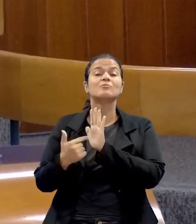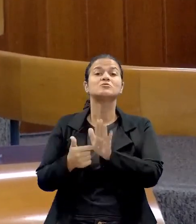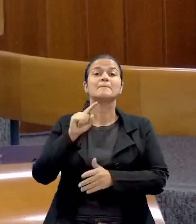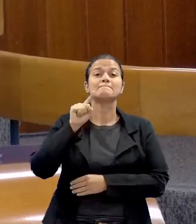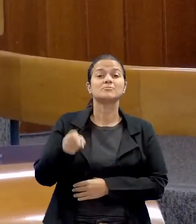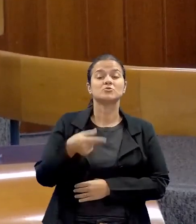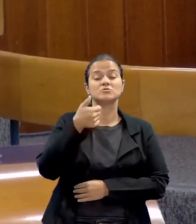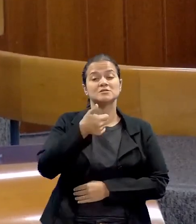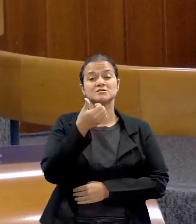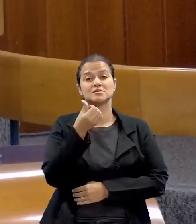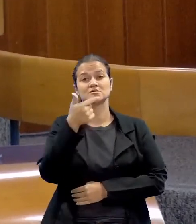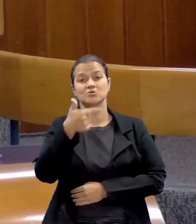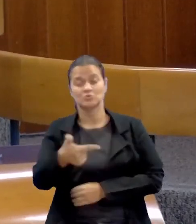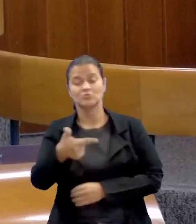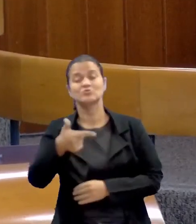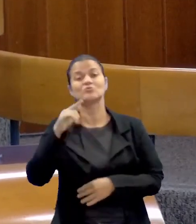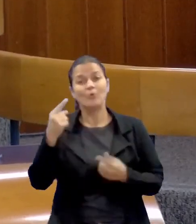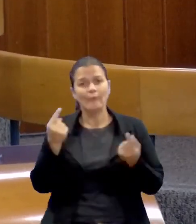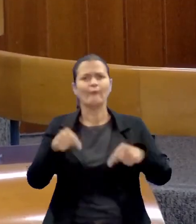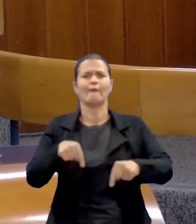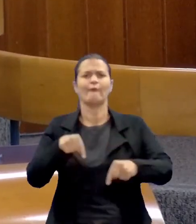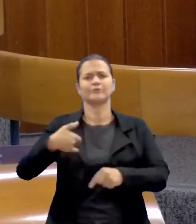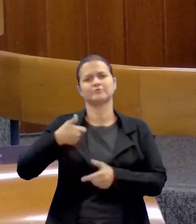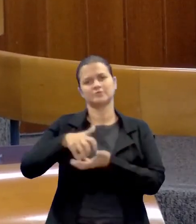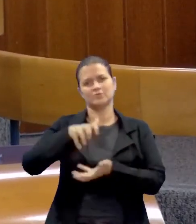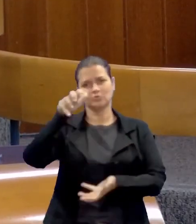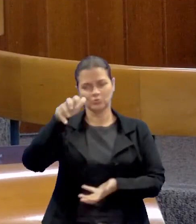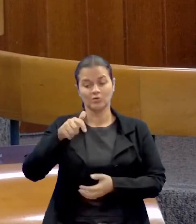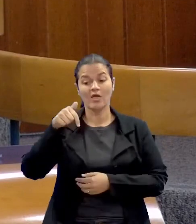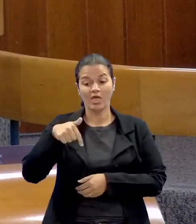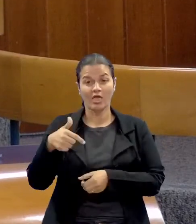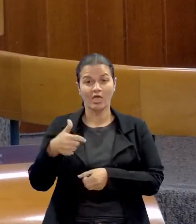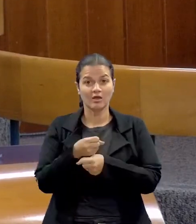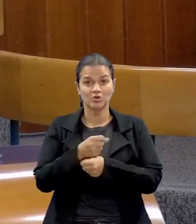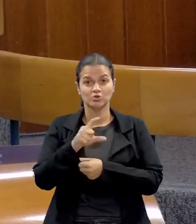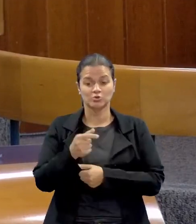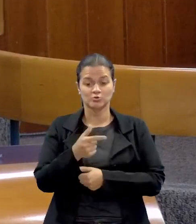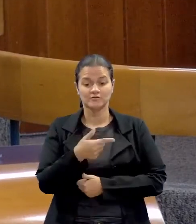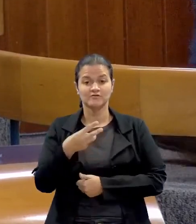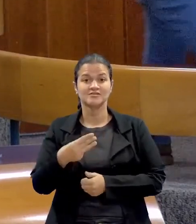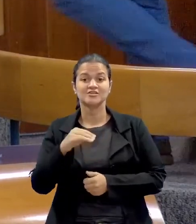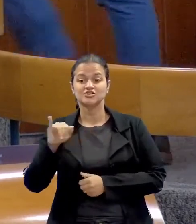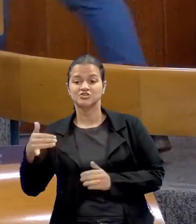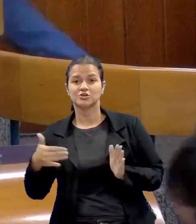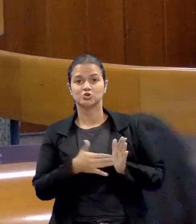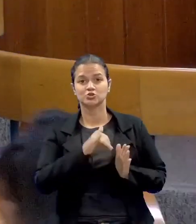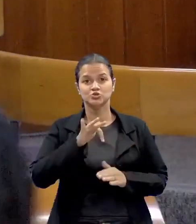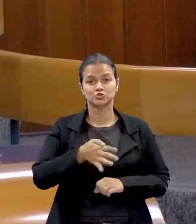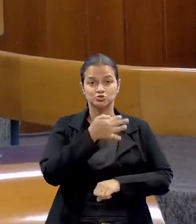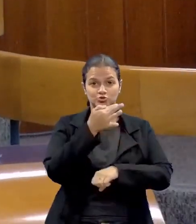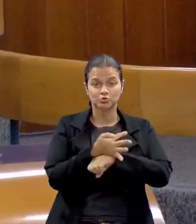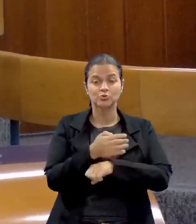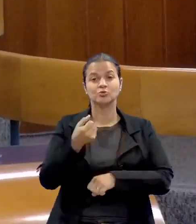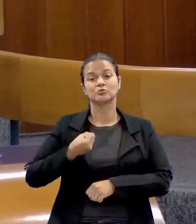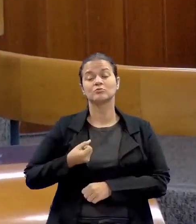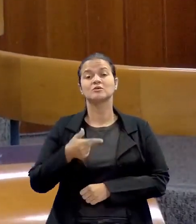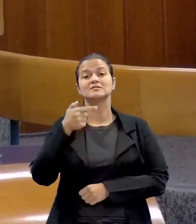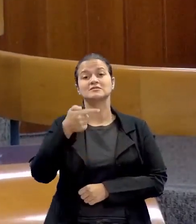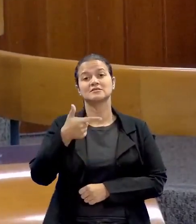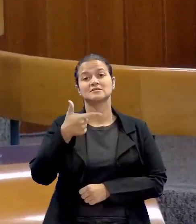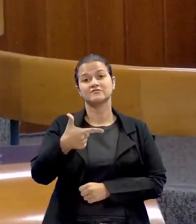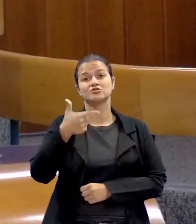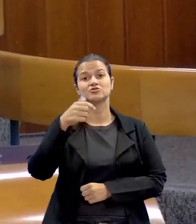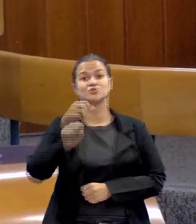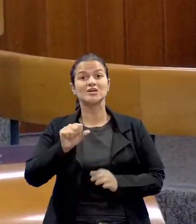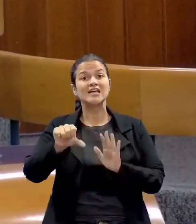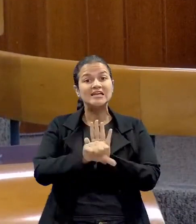1.162 ocorrências contra o idoso. Esse ano, de janeiro a julho, o número foi de 728 crimes